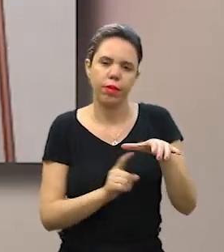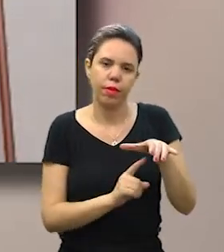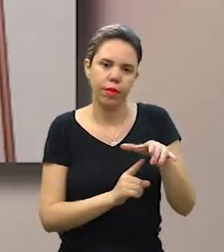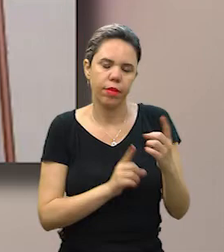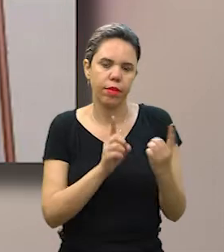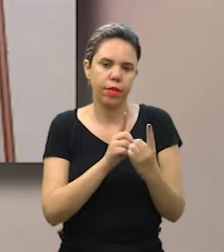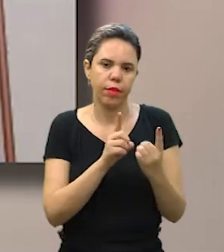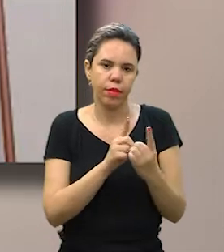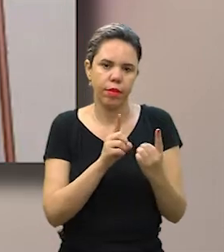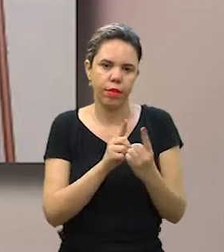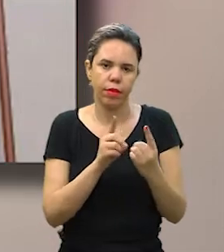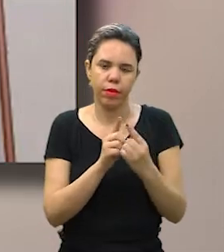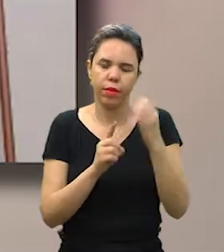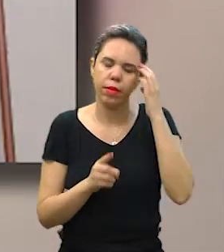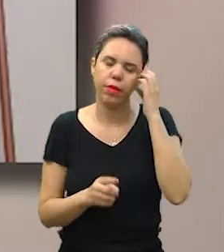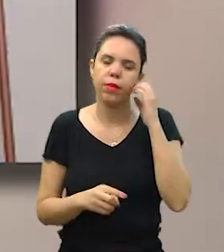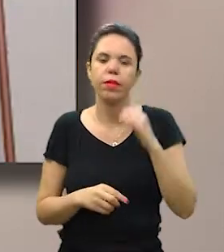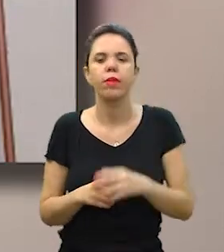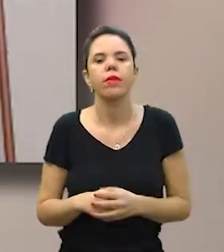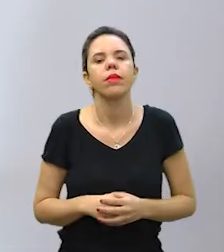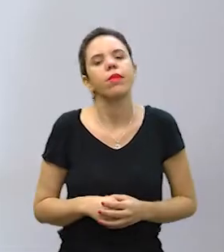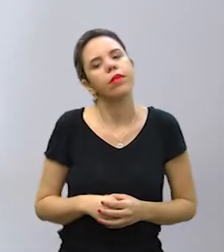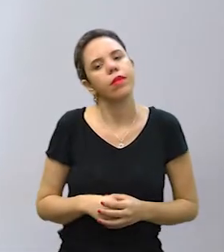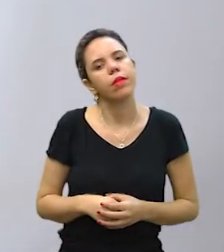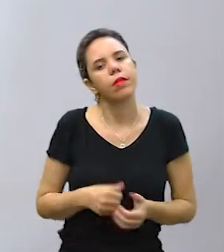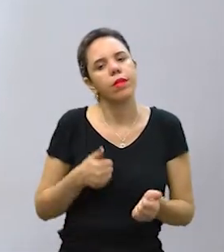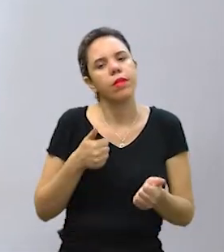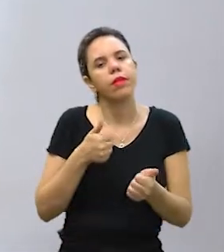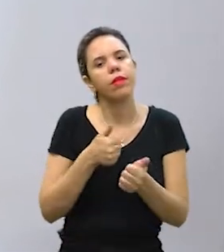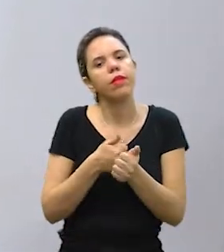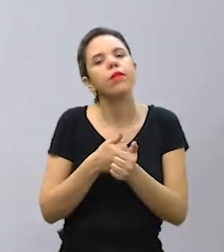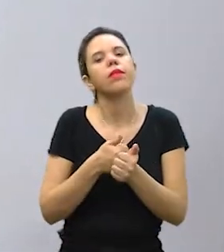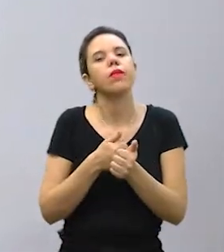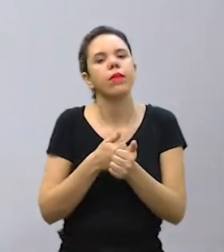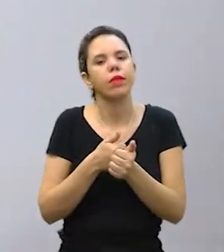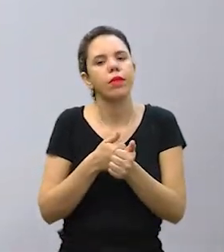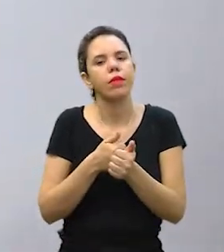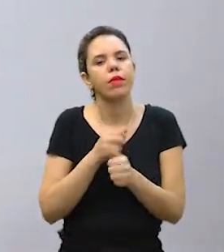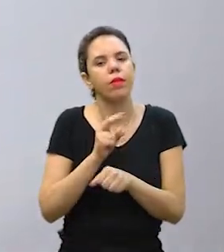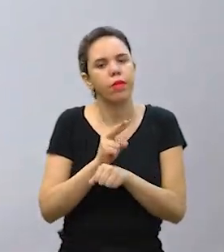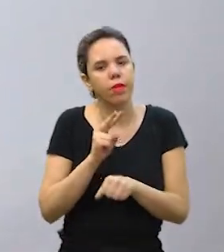que a gente chama de puericultura, né, que vai ser o acompanhamento